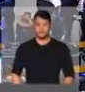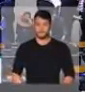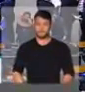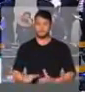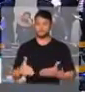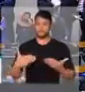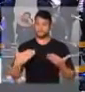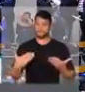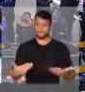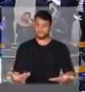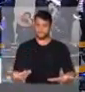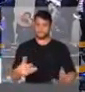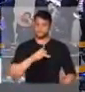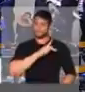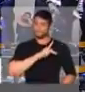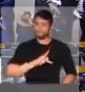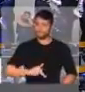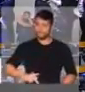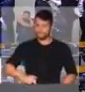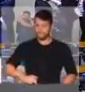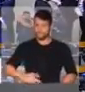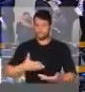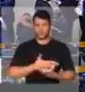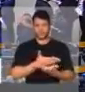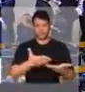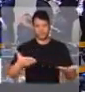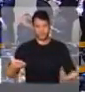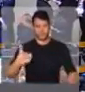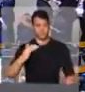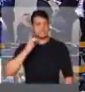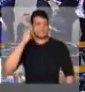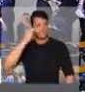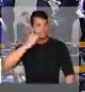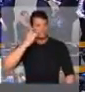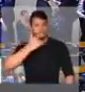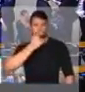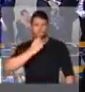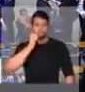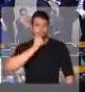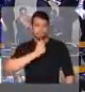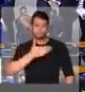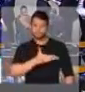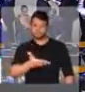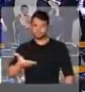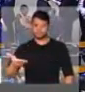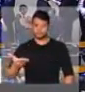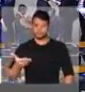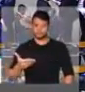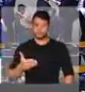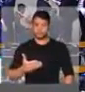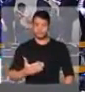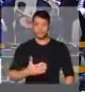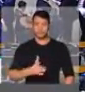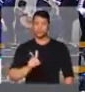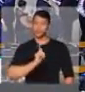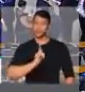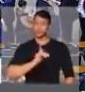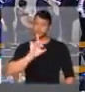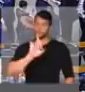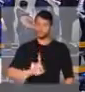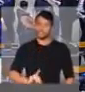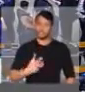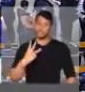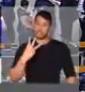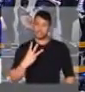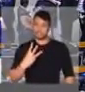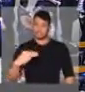Senhor presidente. É manobra. Senhoras deputadas, senhores deputados. Presidente, eu tenho direito a 3 minutos